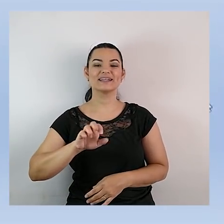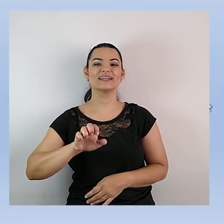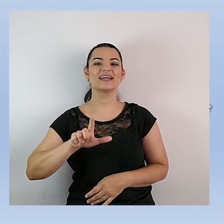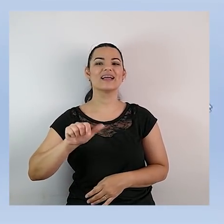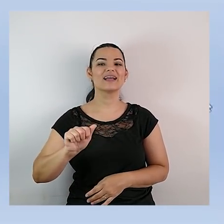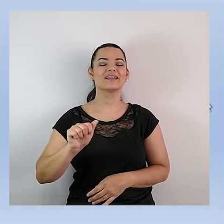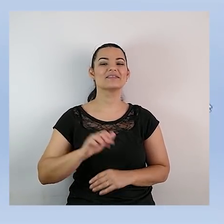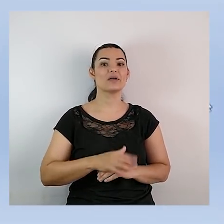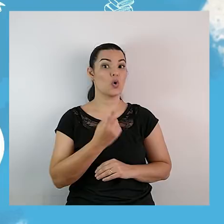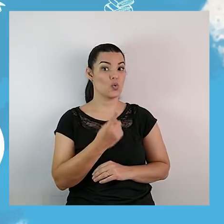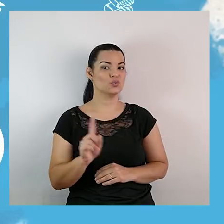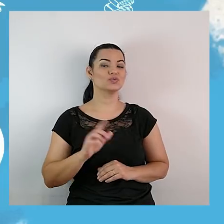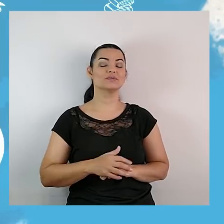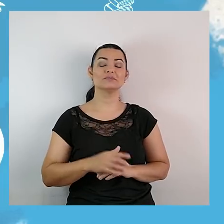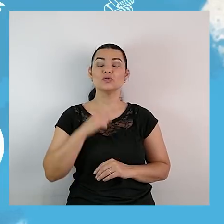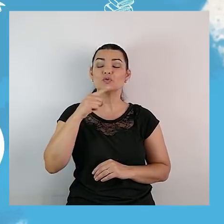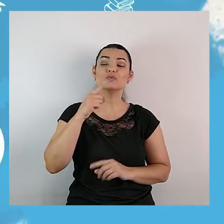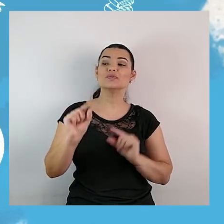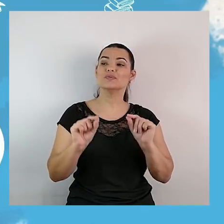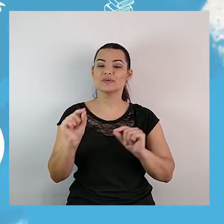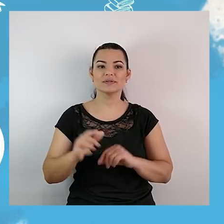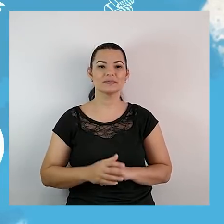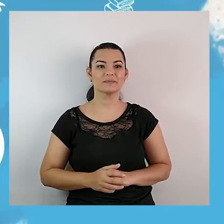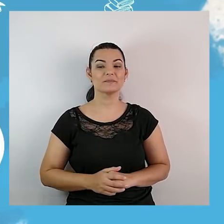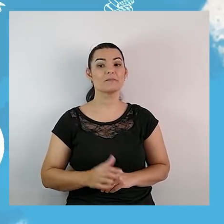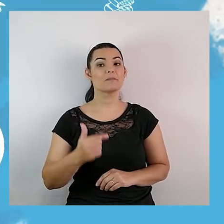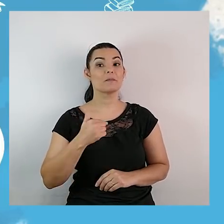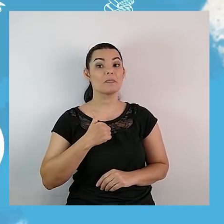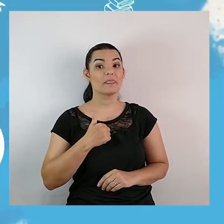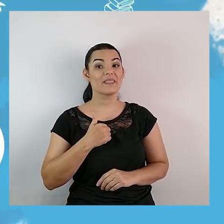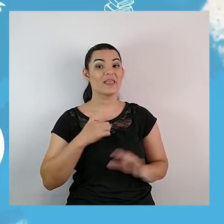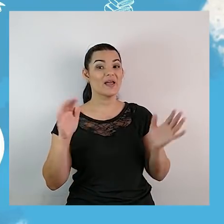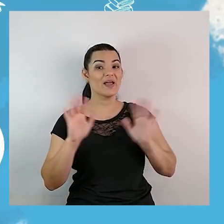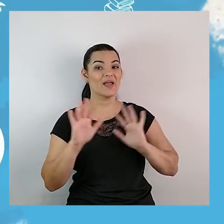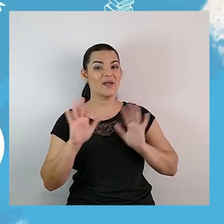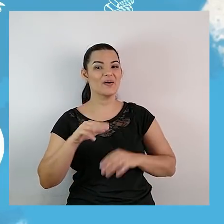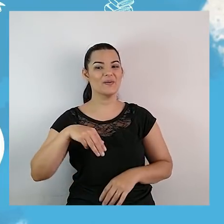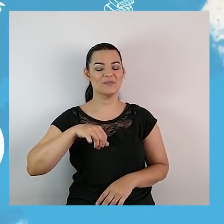Micaela, qual que é a sua dúvida? Oi, professor Albert e professora